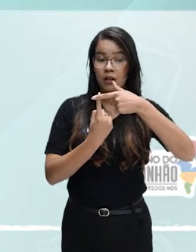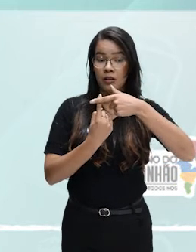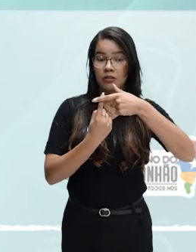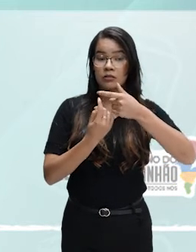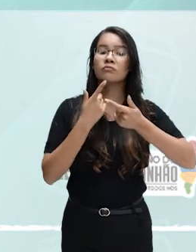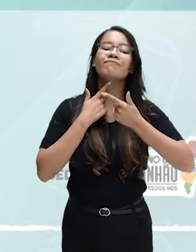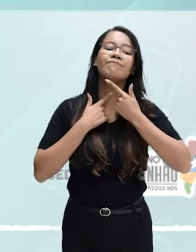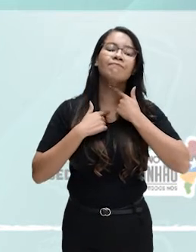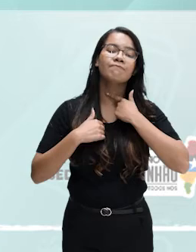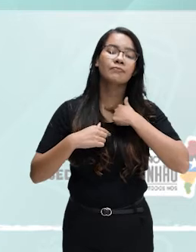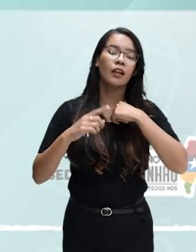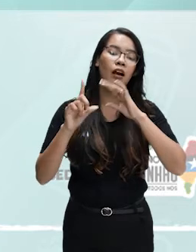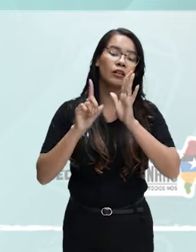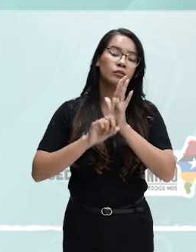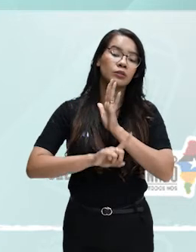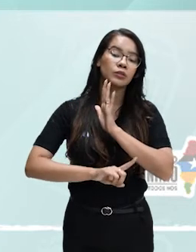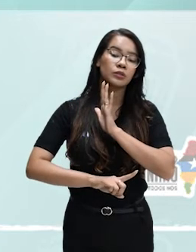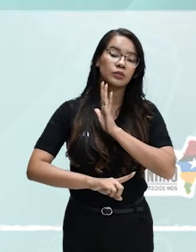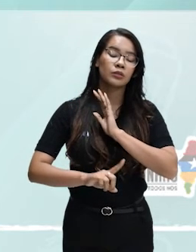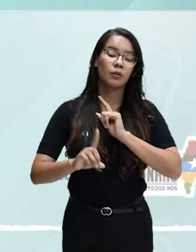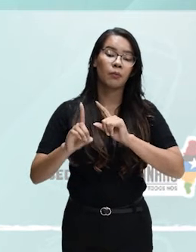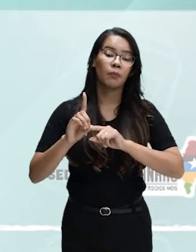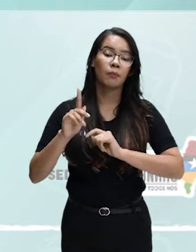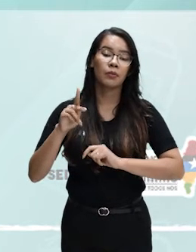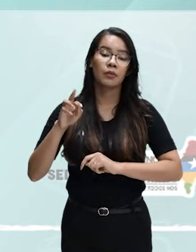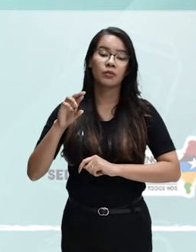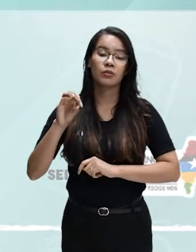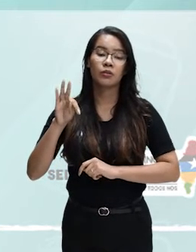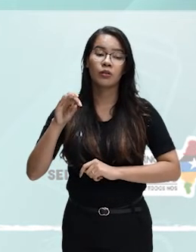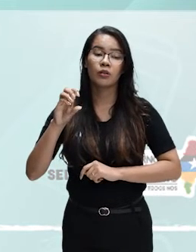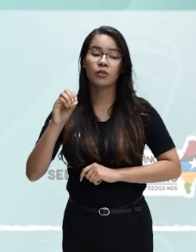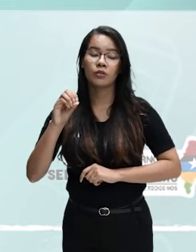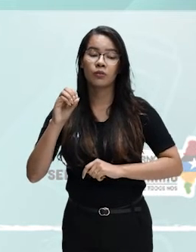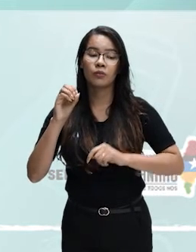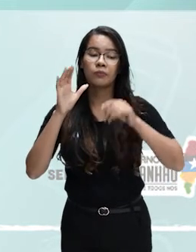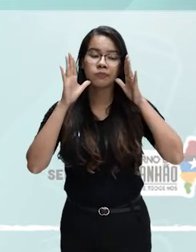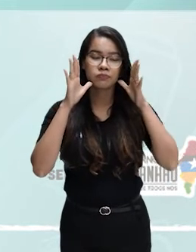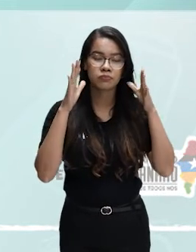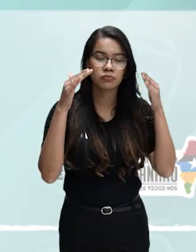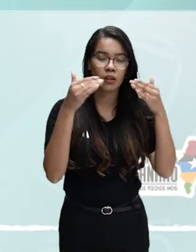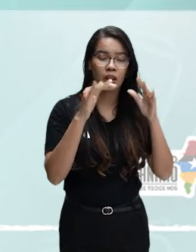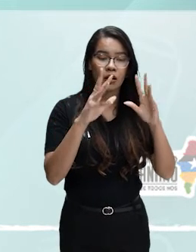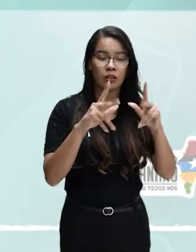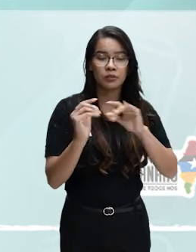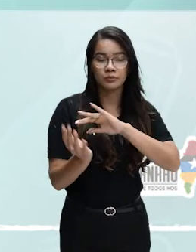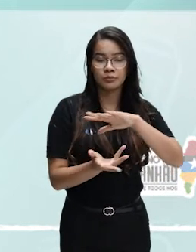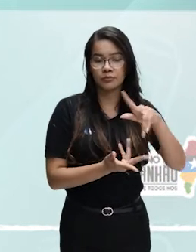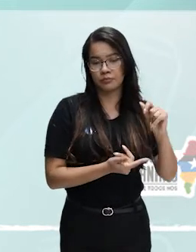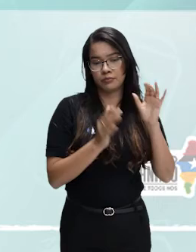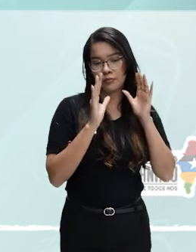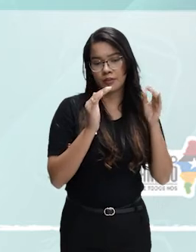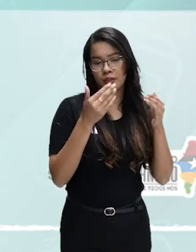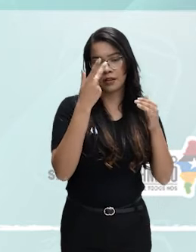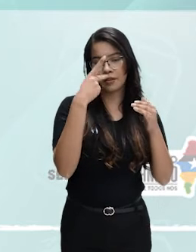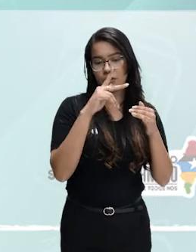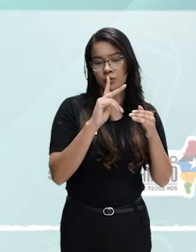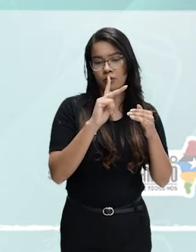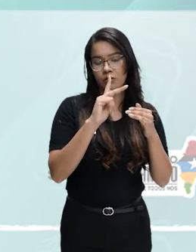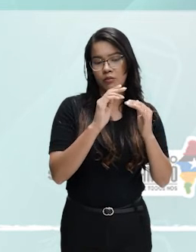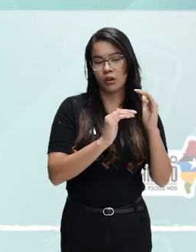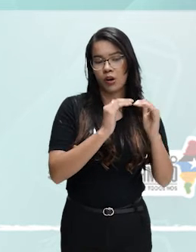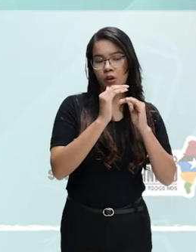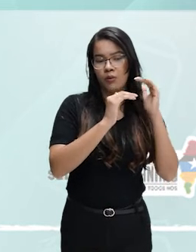da dependência do petróleo, fizeram os olhos do mundo se voltarem para os combustíveis renováveis, principalmente para o